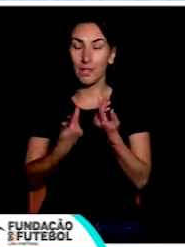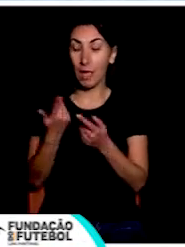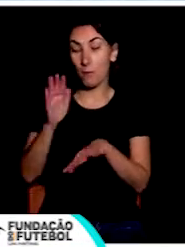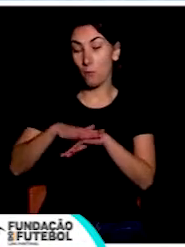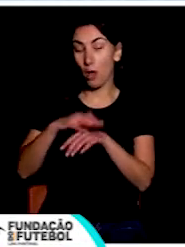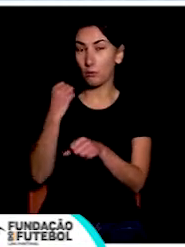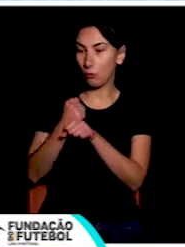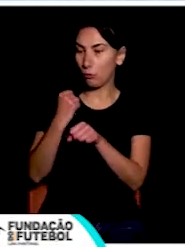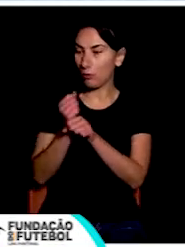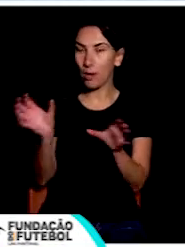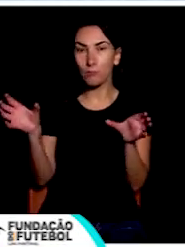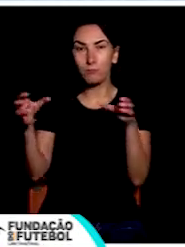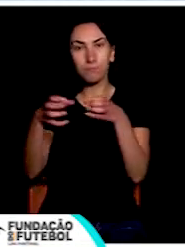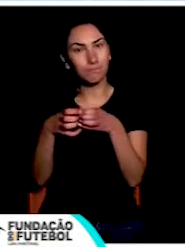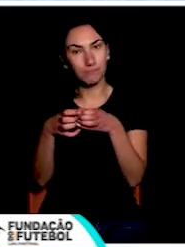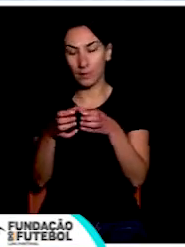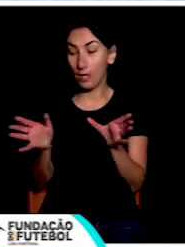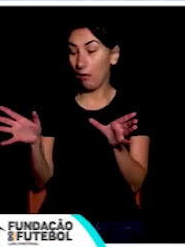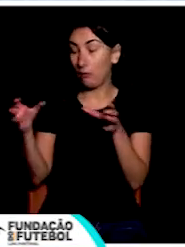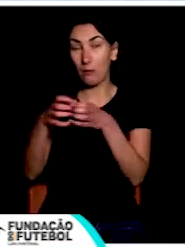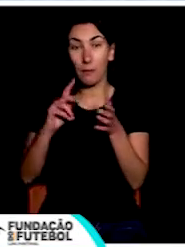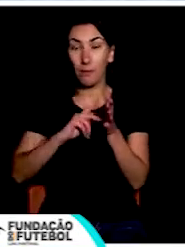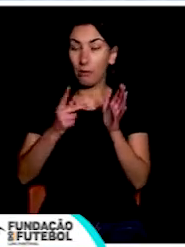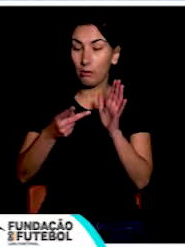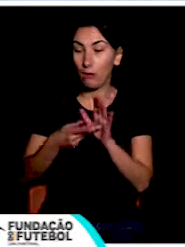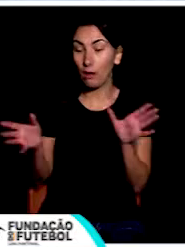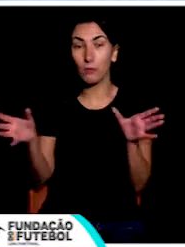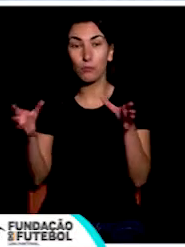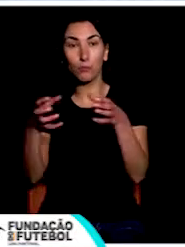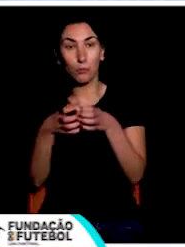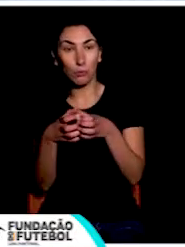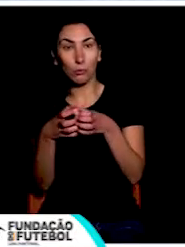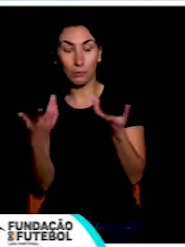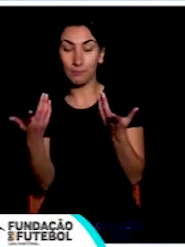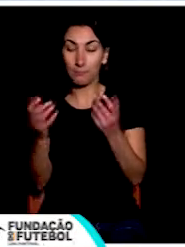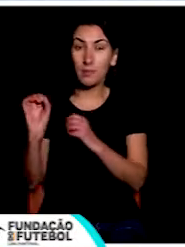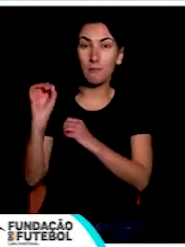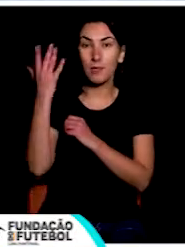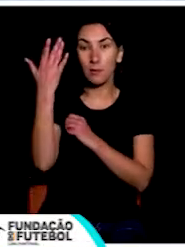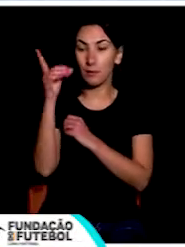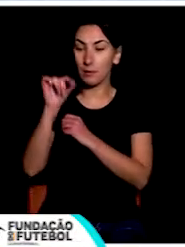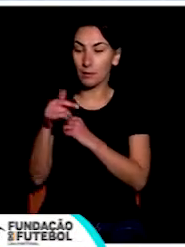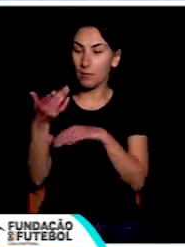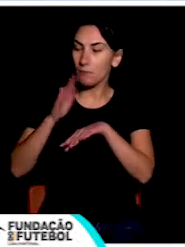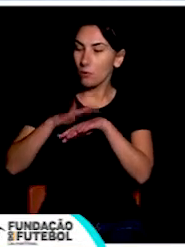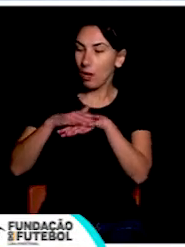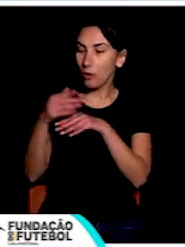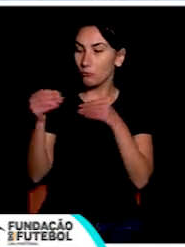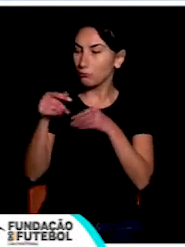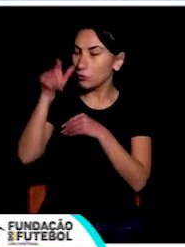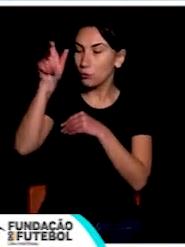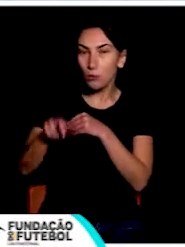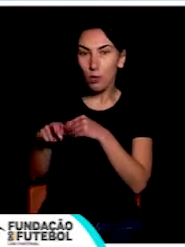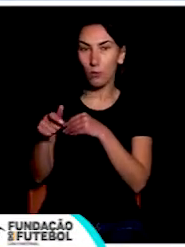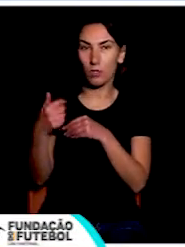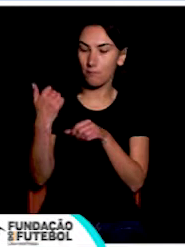é meritório de um trabalho coletivo. Toda a equipa técnica, de toda a estrutura do clube e, acima de tudo, também tudo aquilo que os jogadores têm